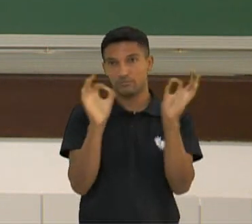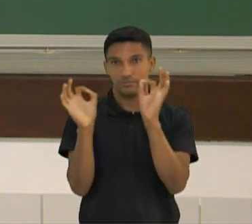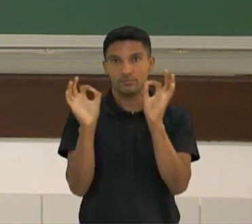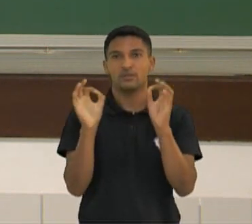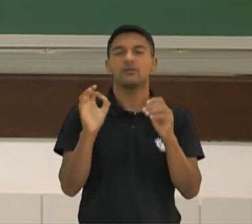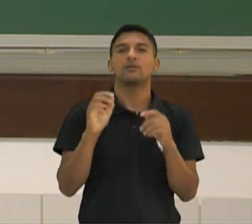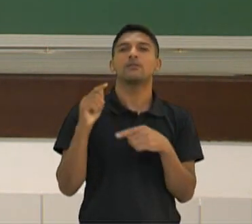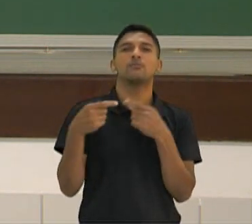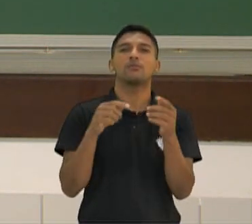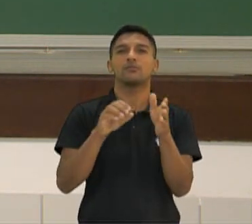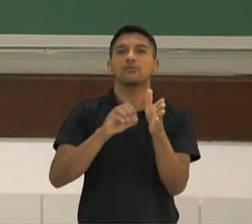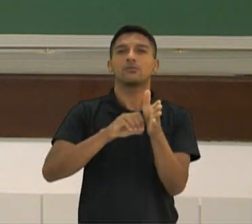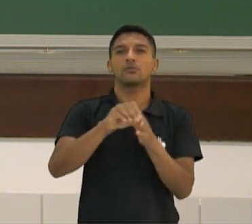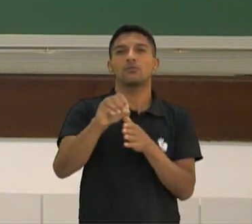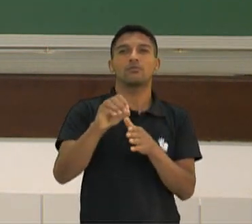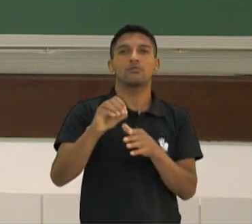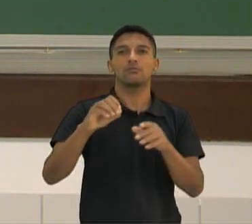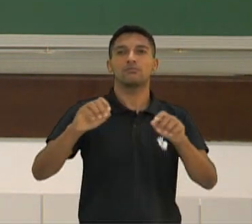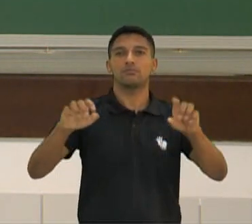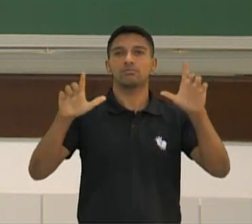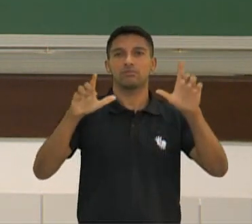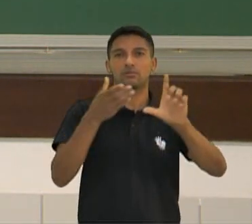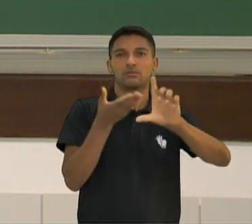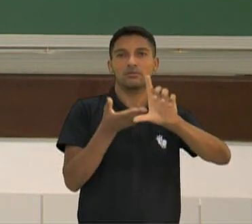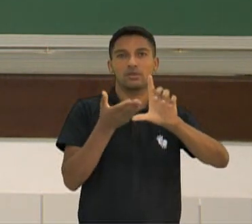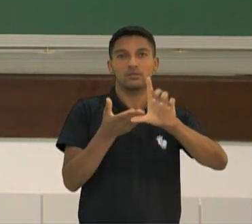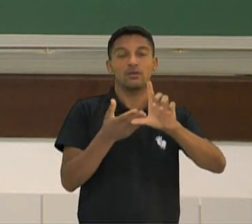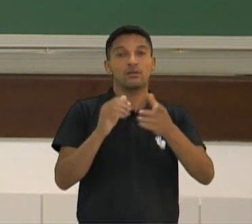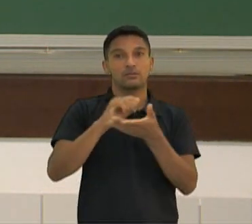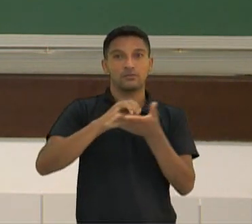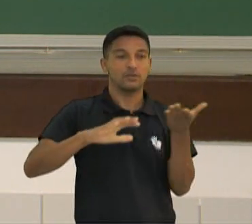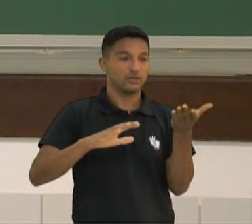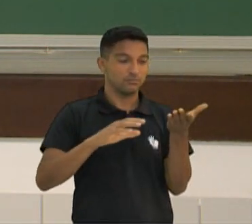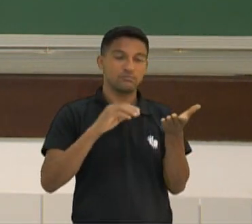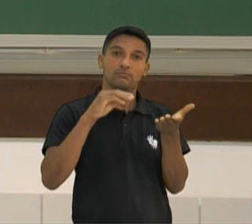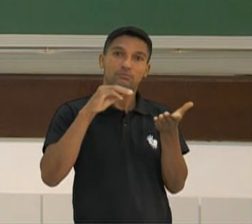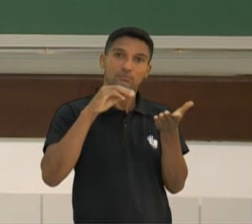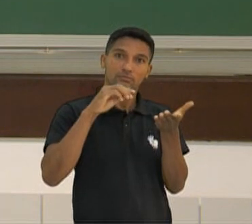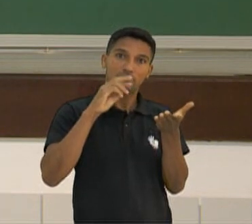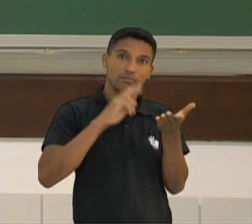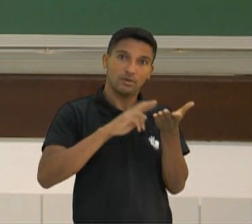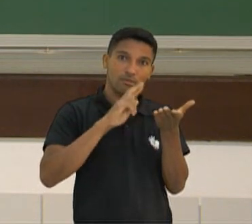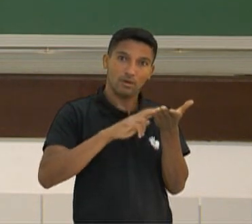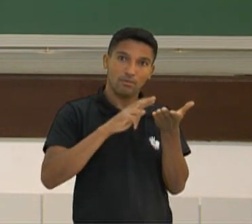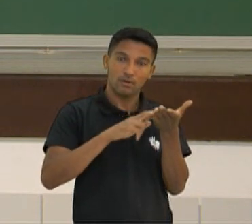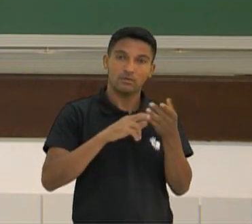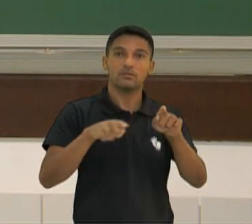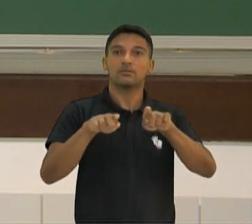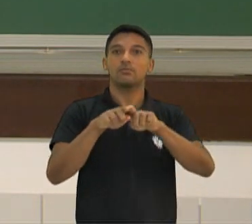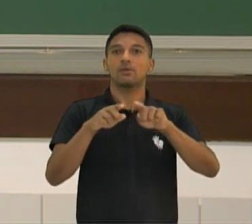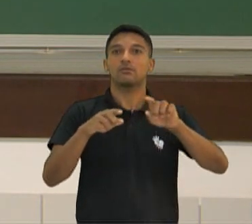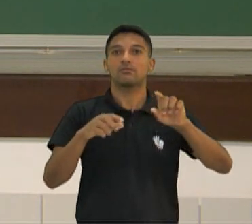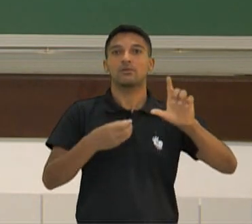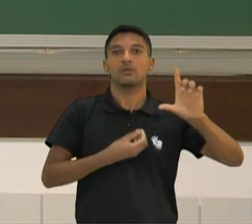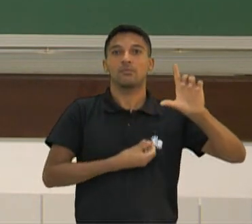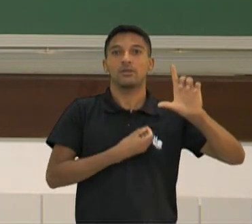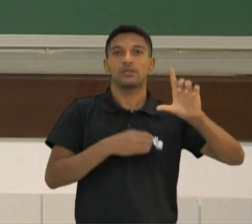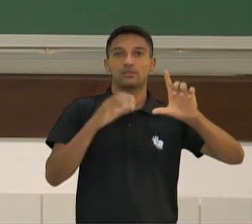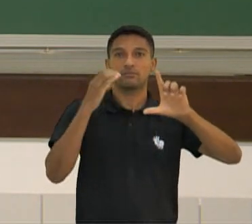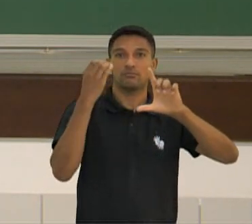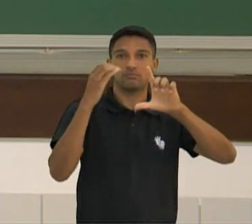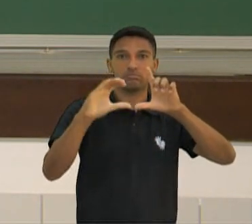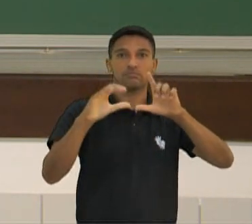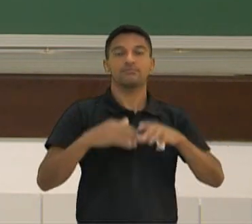as atividades, teste seus conhecimentos e marque a sua presença. Terceiro e não menos importante, comunique-se com seus